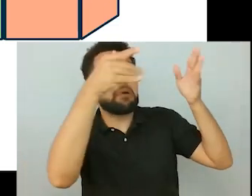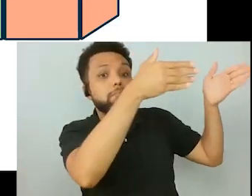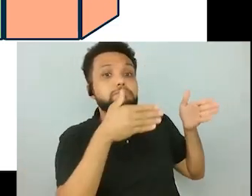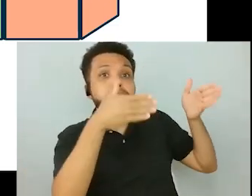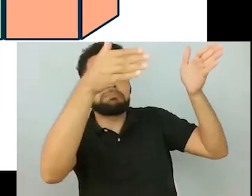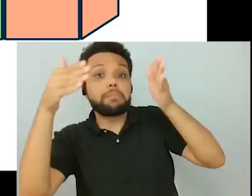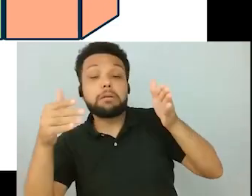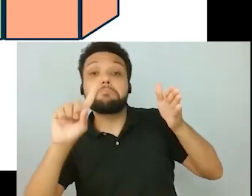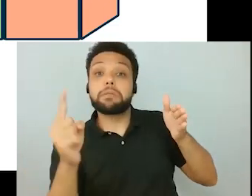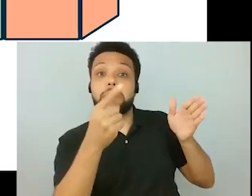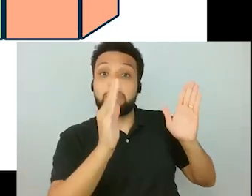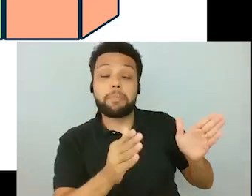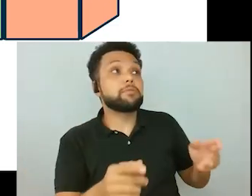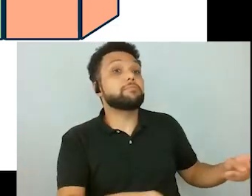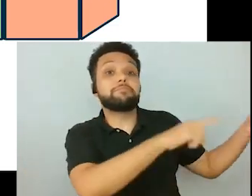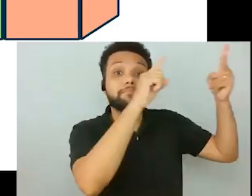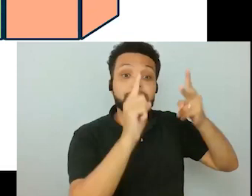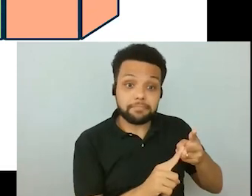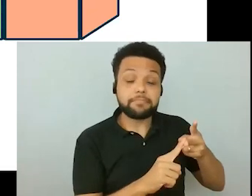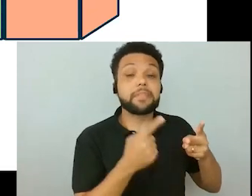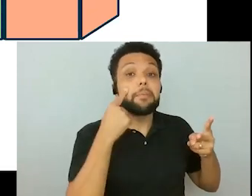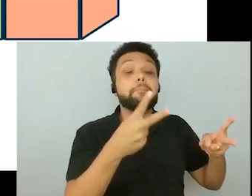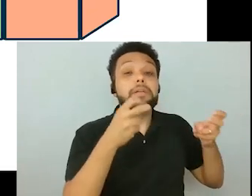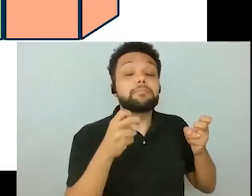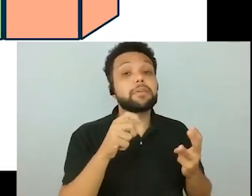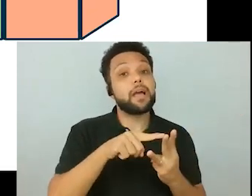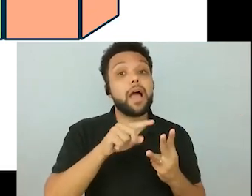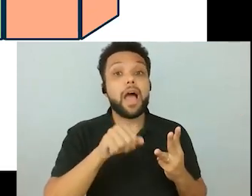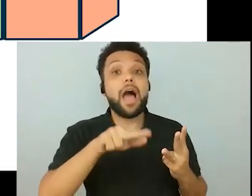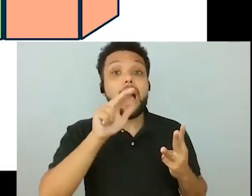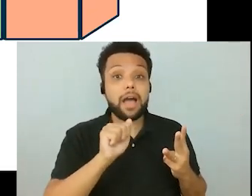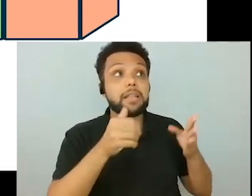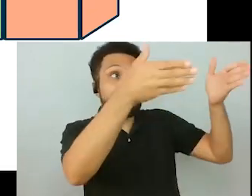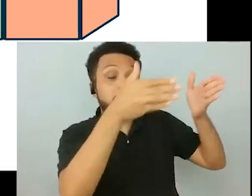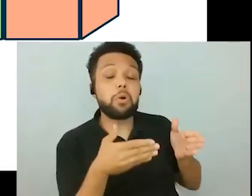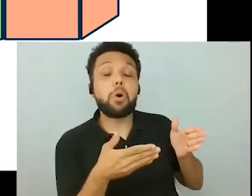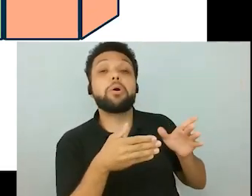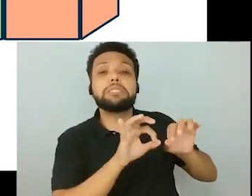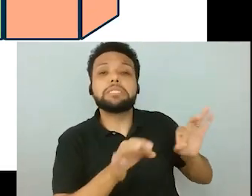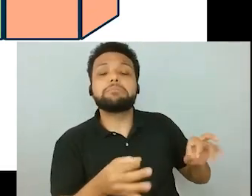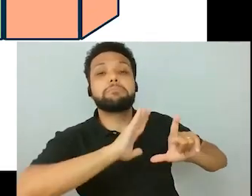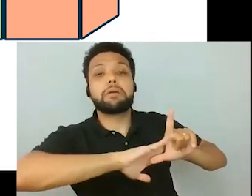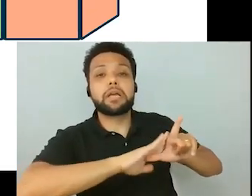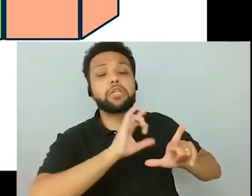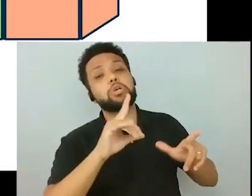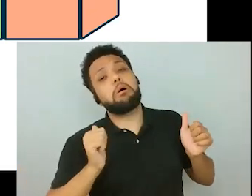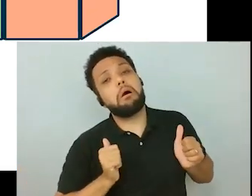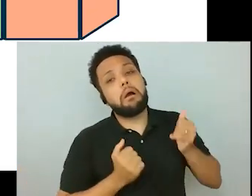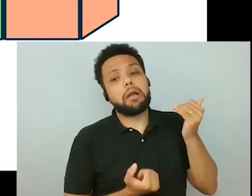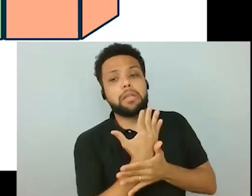segundo momento, veja que a Ana é especialista Android, mas ela puxou uma tarefa simples do back-end, ao invés de ficar parada ou criar uma